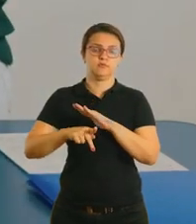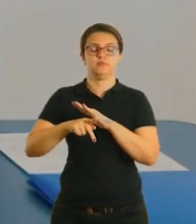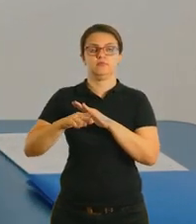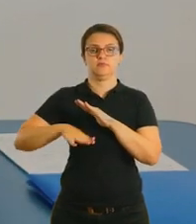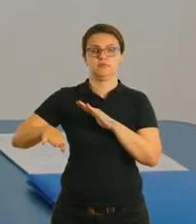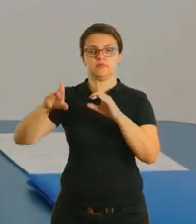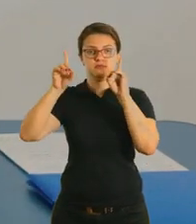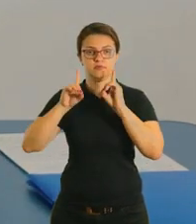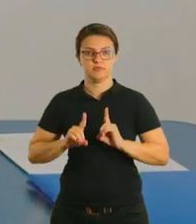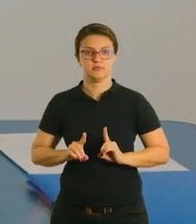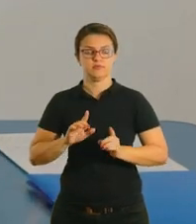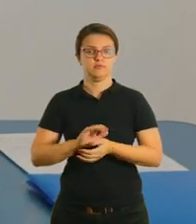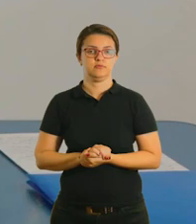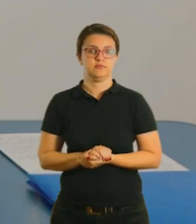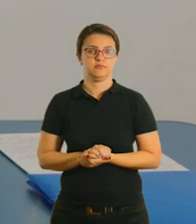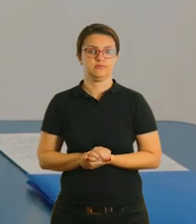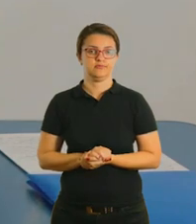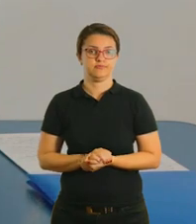deficiência.